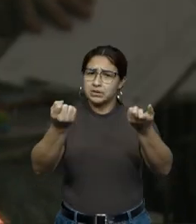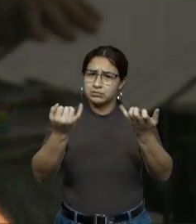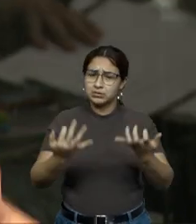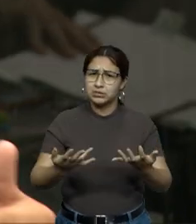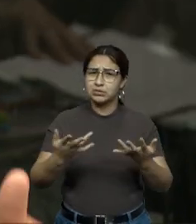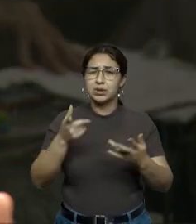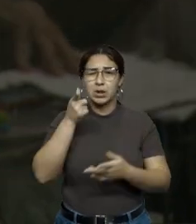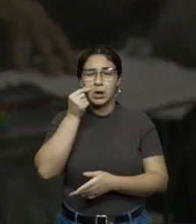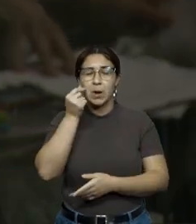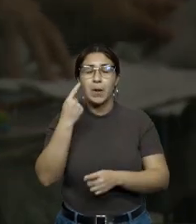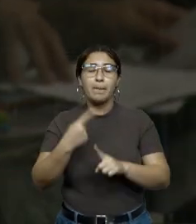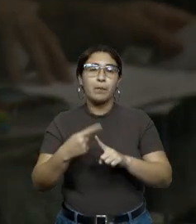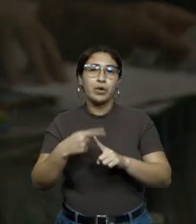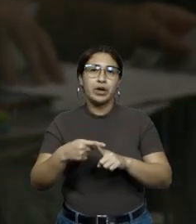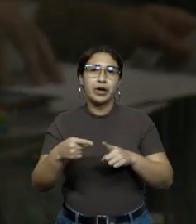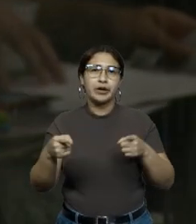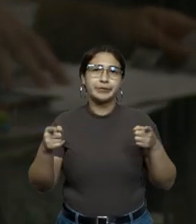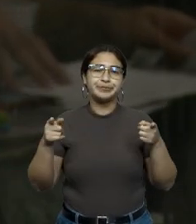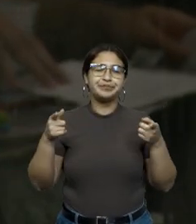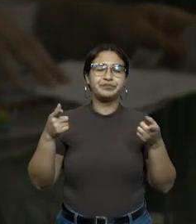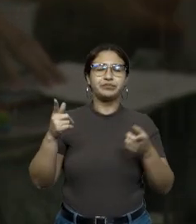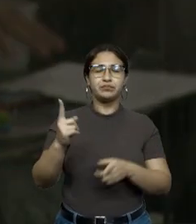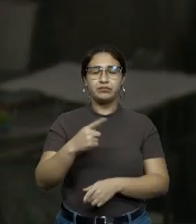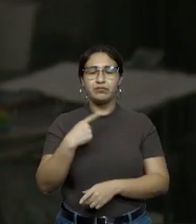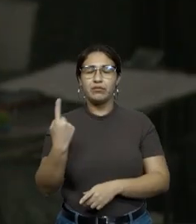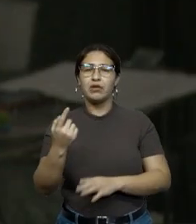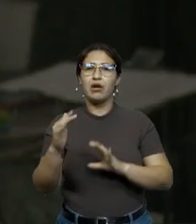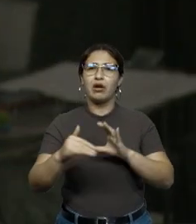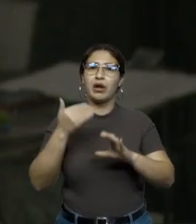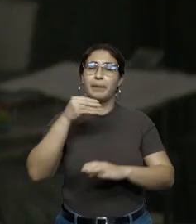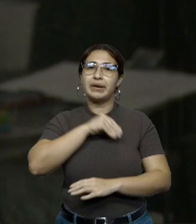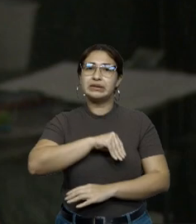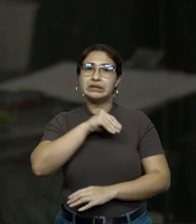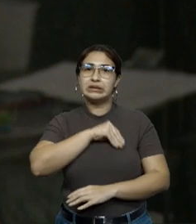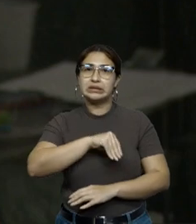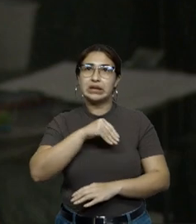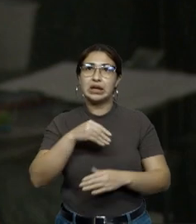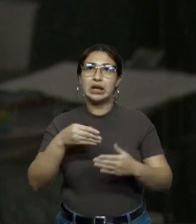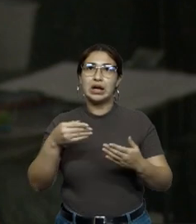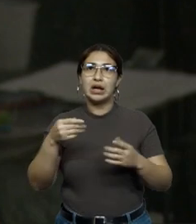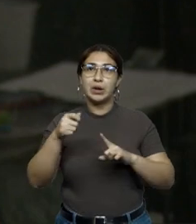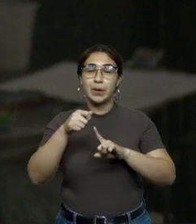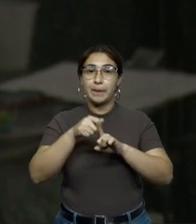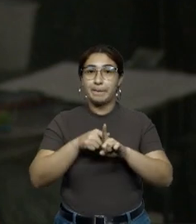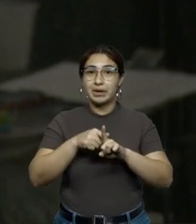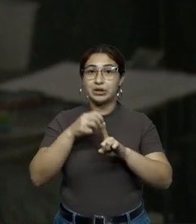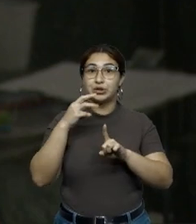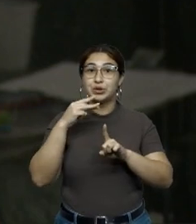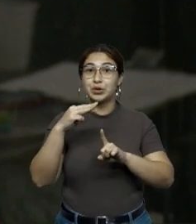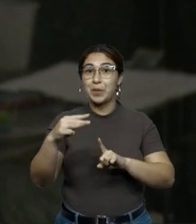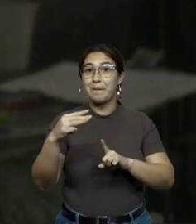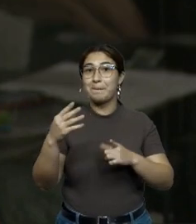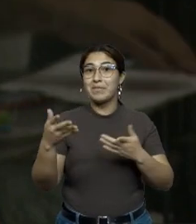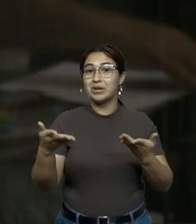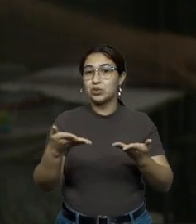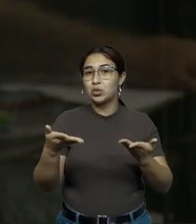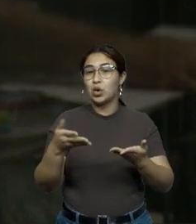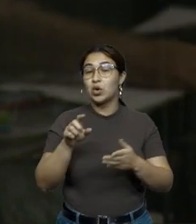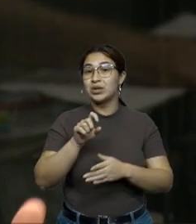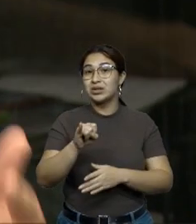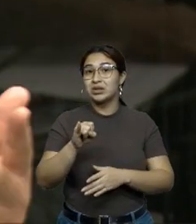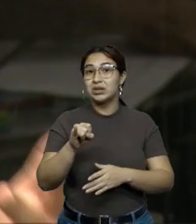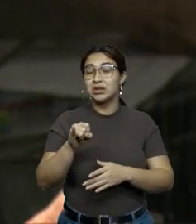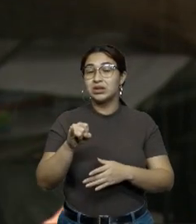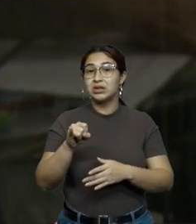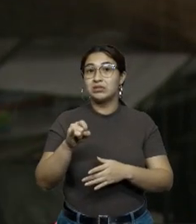nesse contexto nós estamos recebendo uma salário no final do mês de maio no final do mês de março você precisa